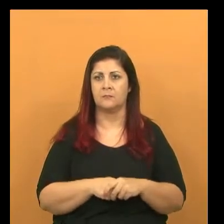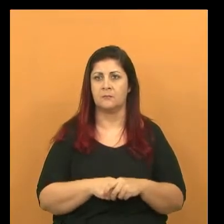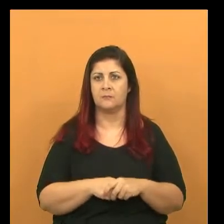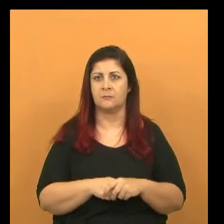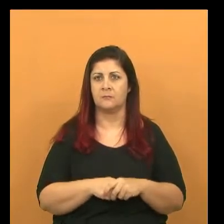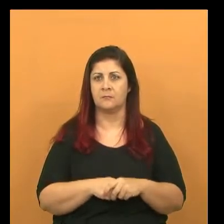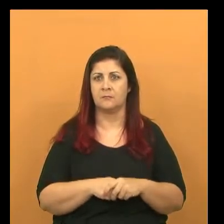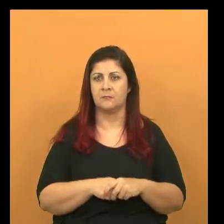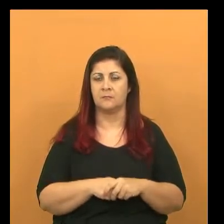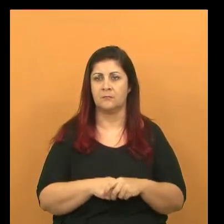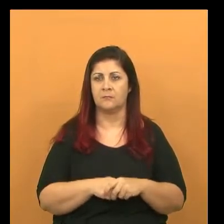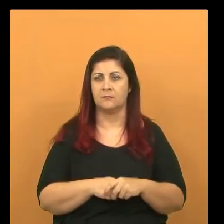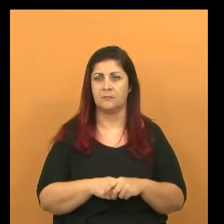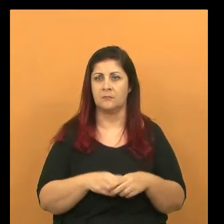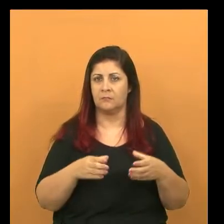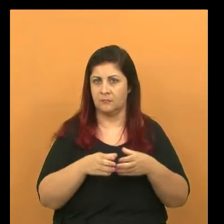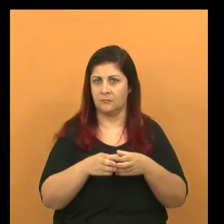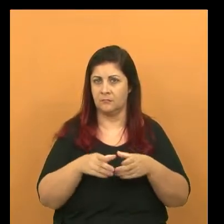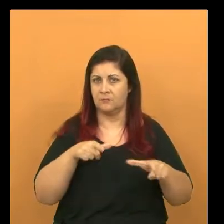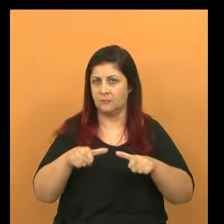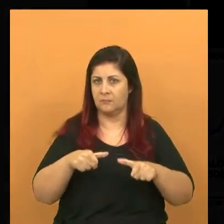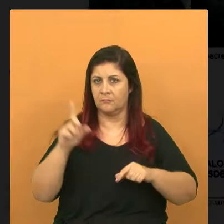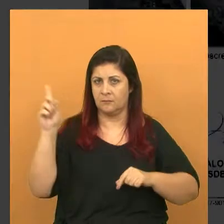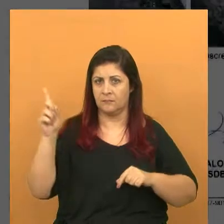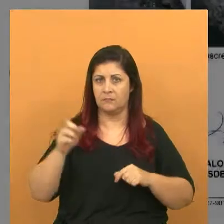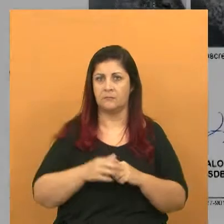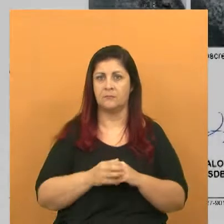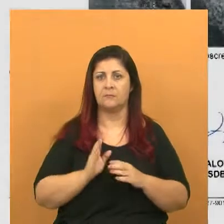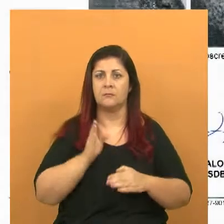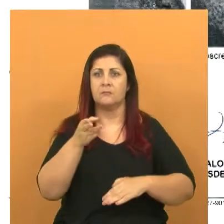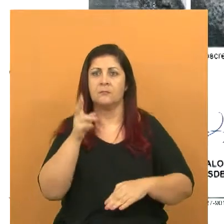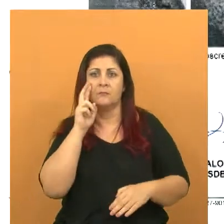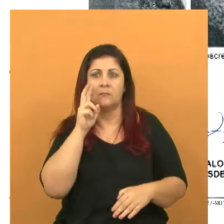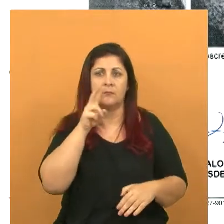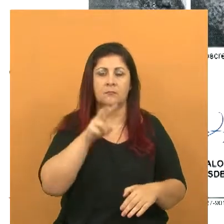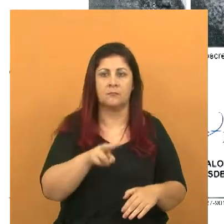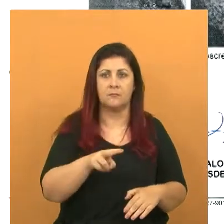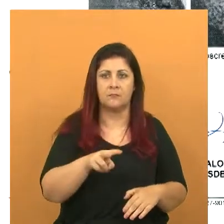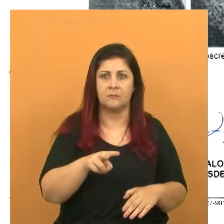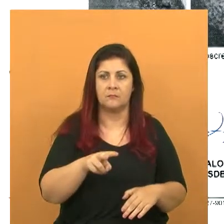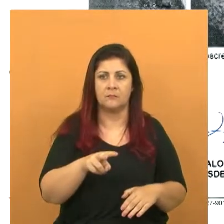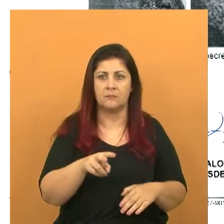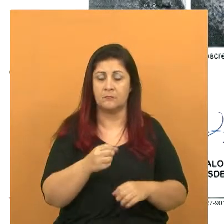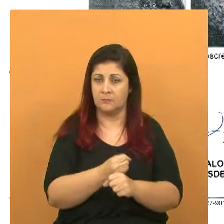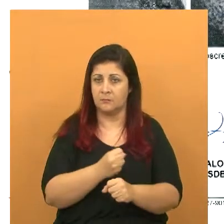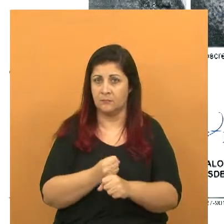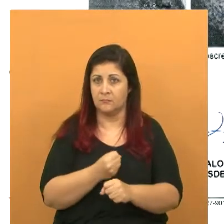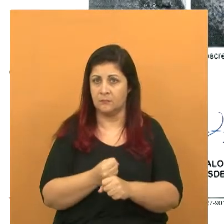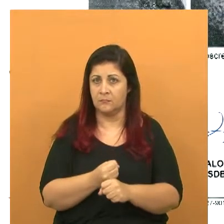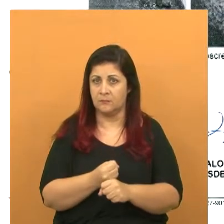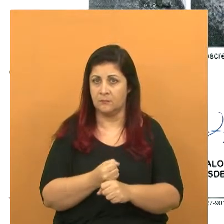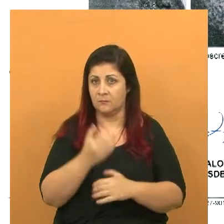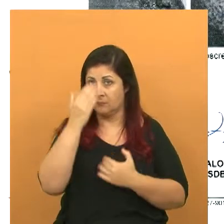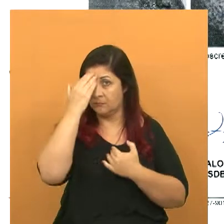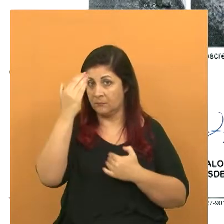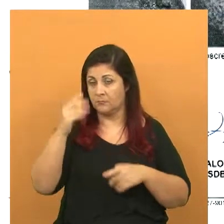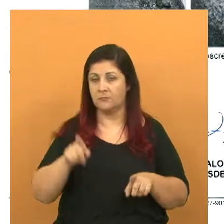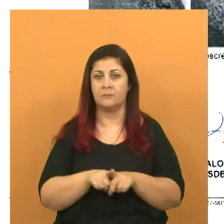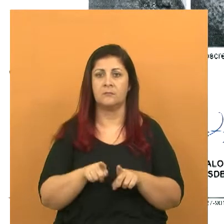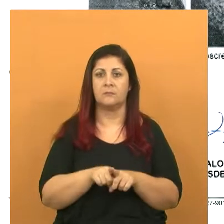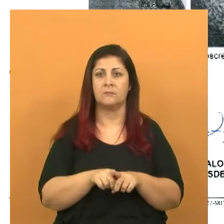uma equipe esteve no local para fiscalizar os serviços e também é agradeço por terem atendido os moradores